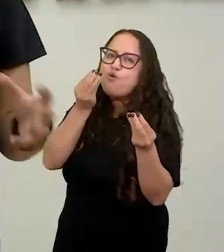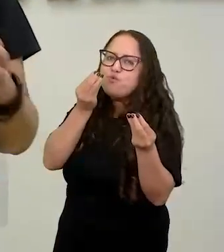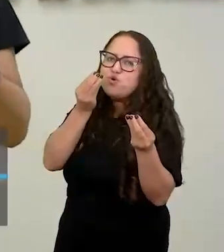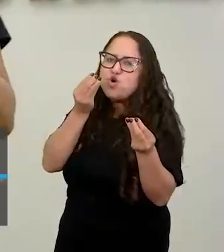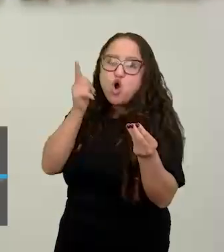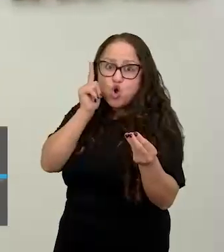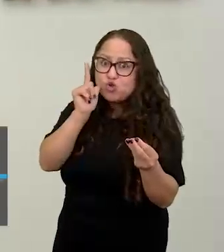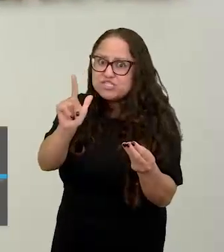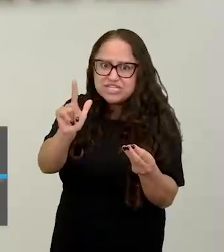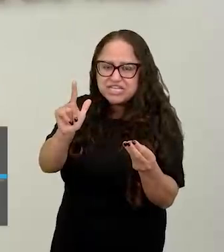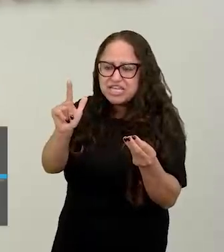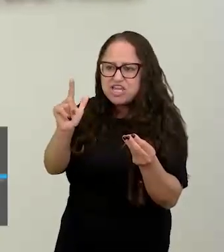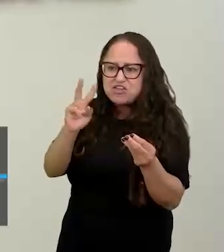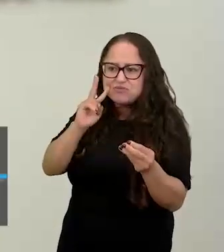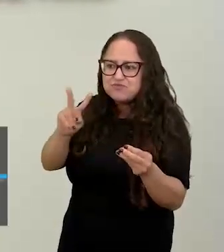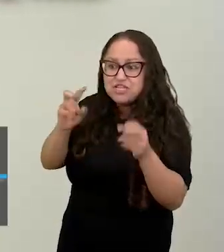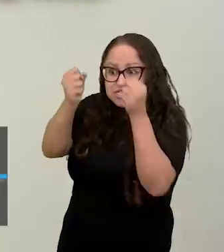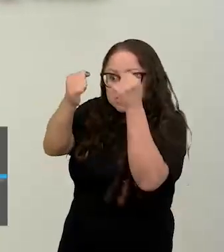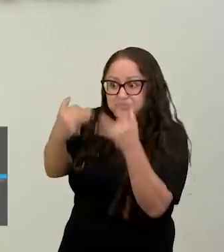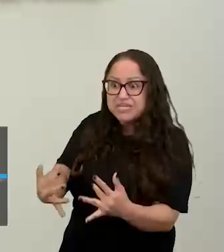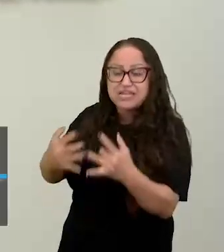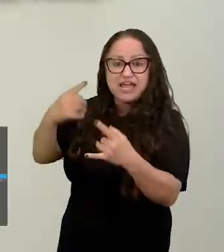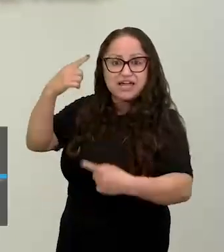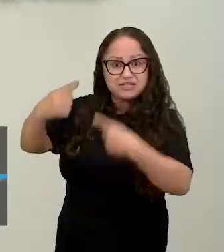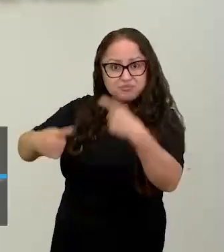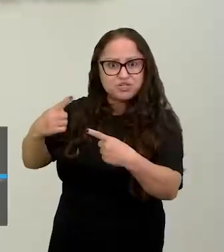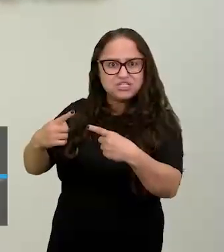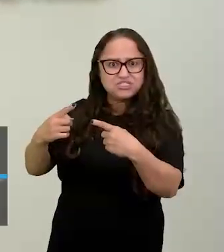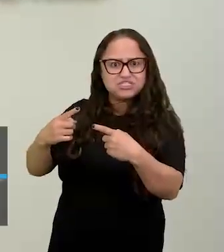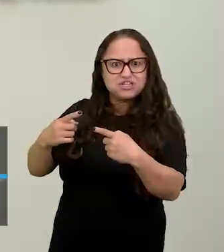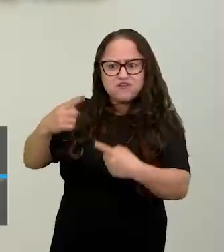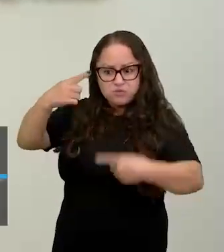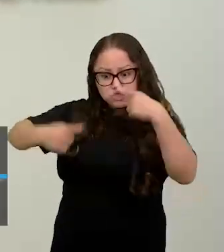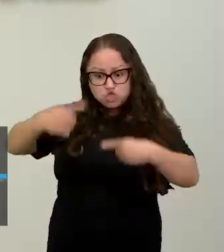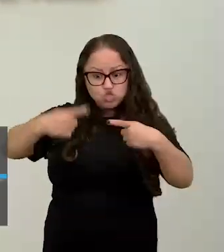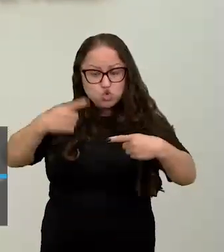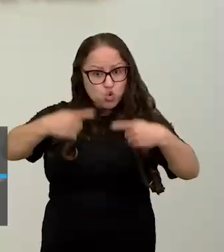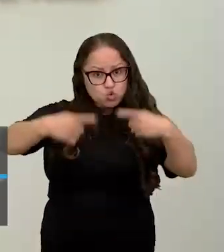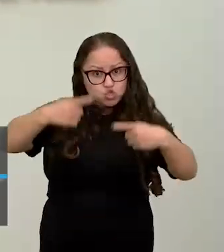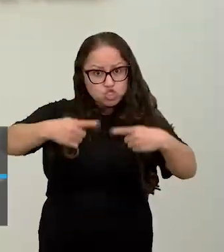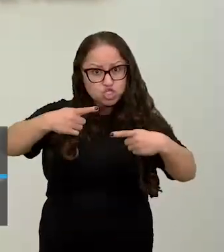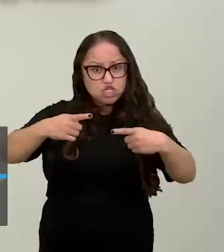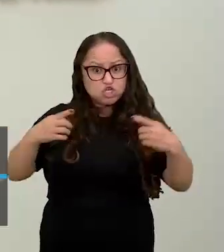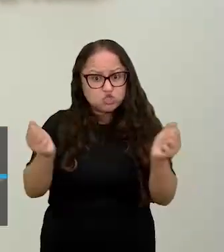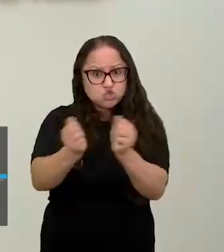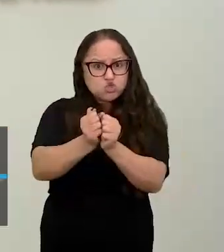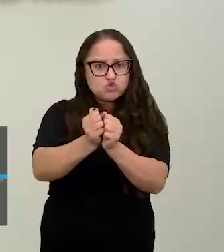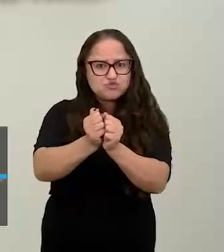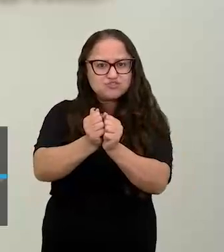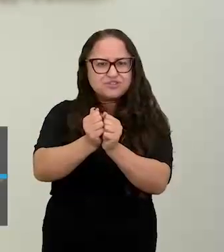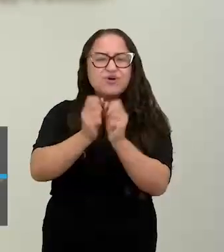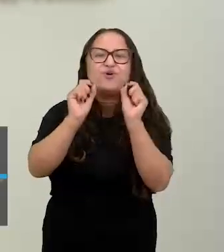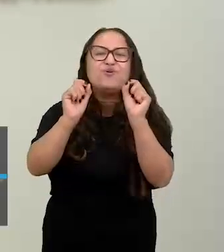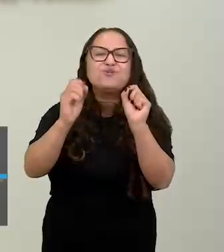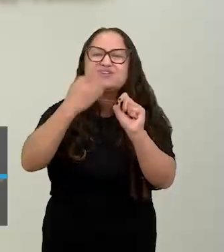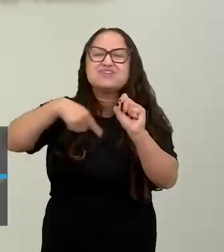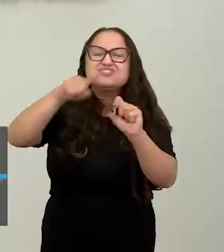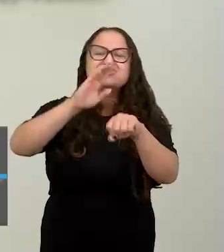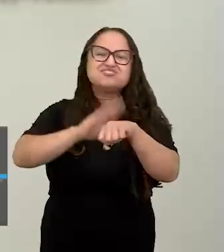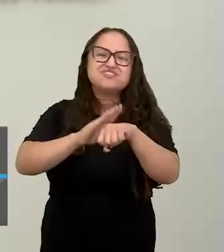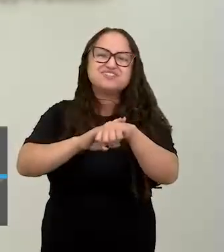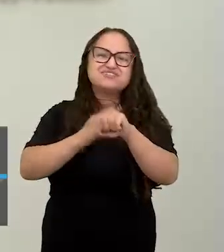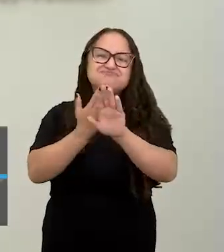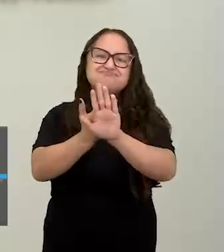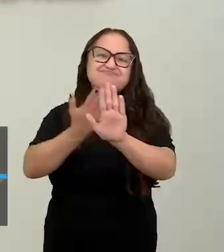as pessoas, vamos explicar o que é política, vamos trazer as pessoas para discutir junto, a gente afasta. Então, assim, ninguém aqui quer